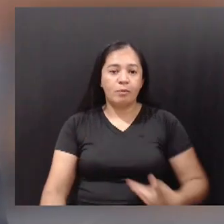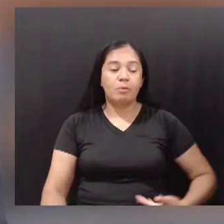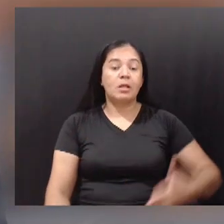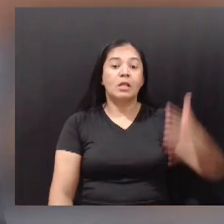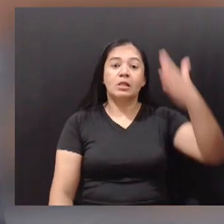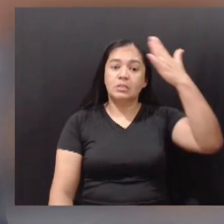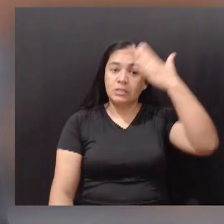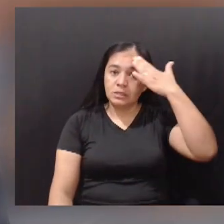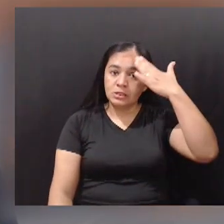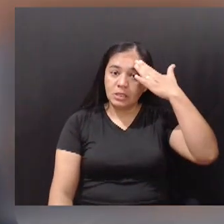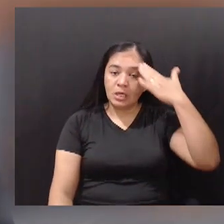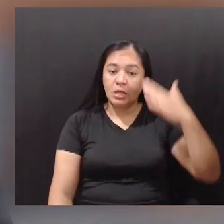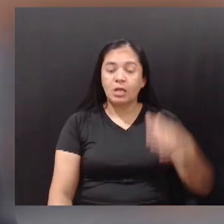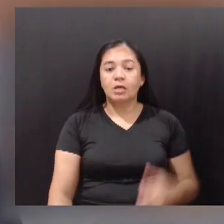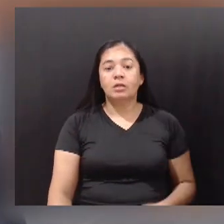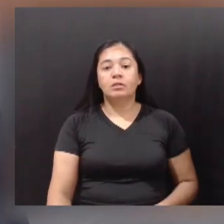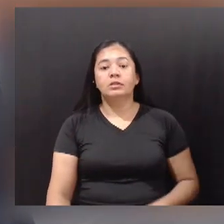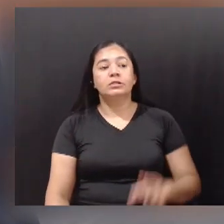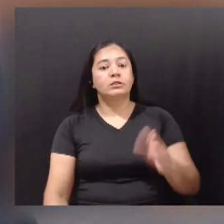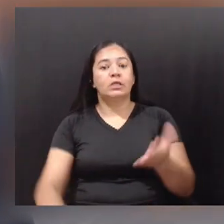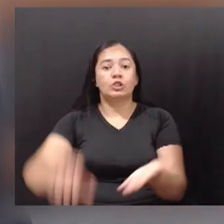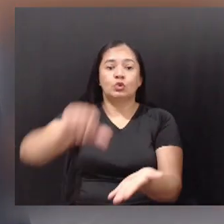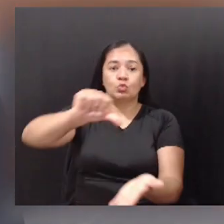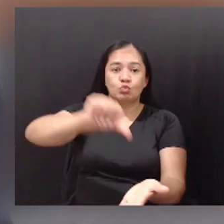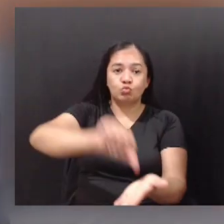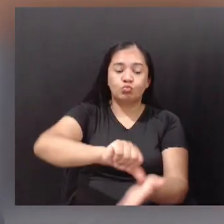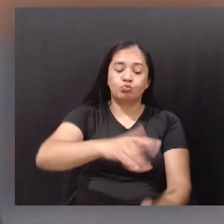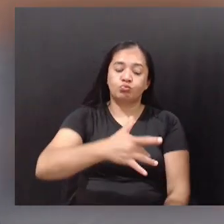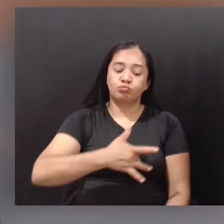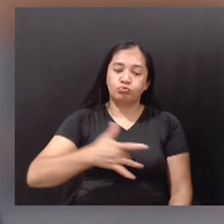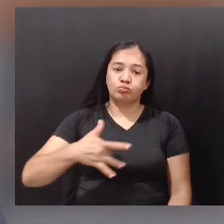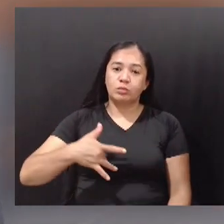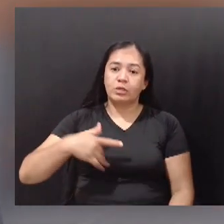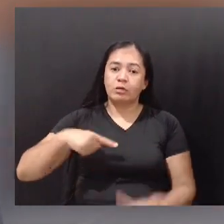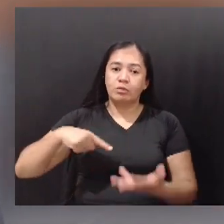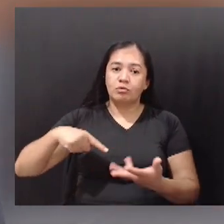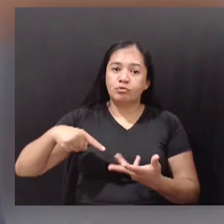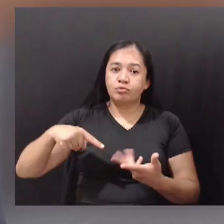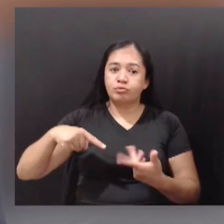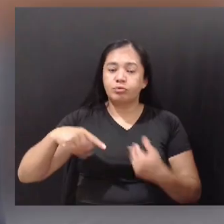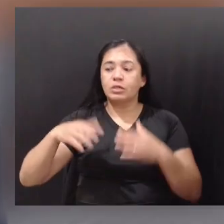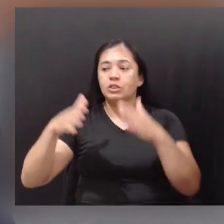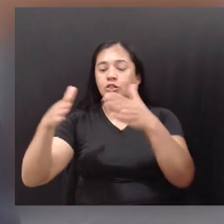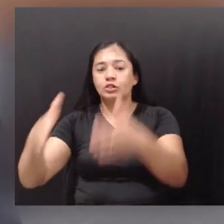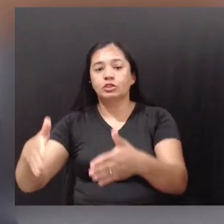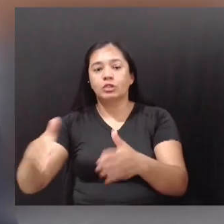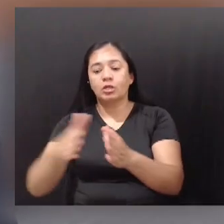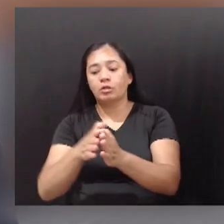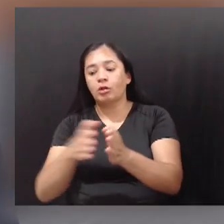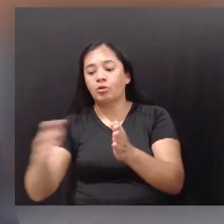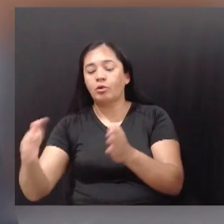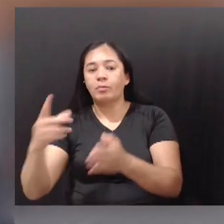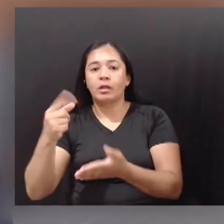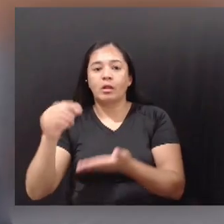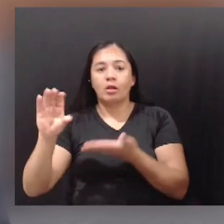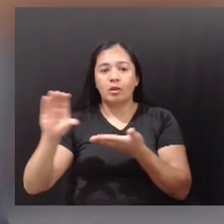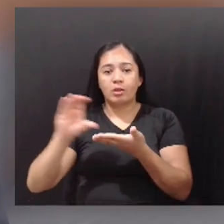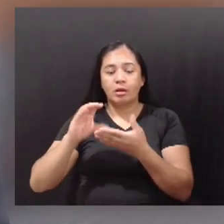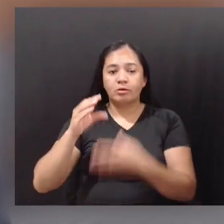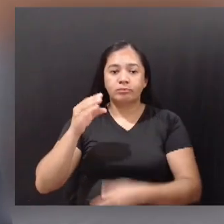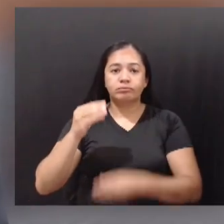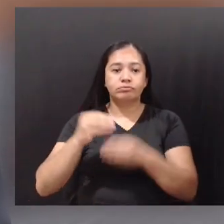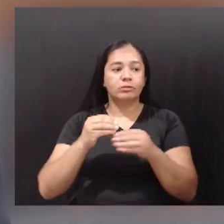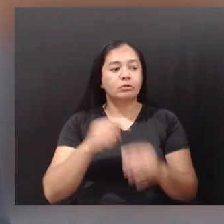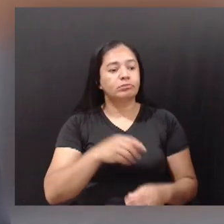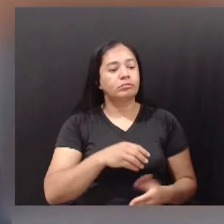demandas das UPAs. Então ele vai filtrando isso e chega na época das emendas, indica para ser